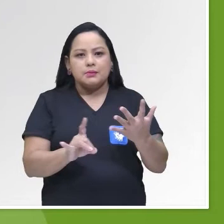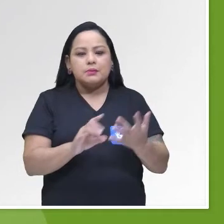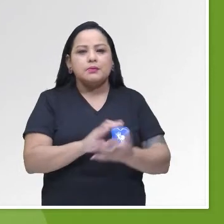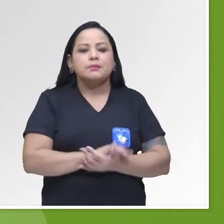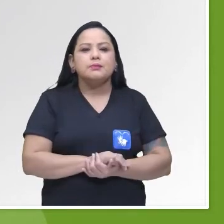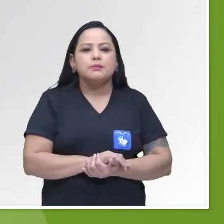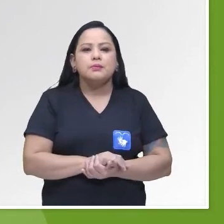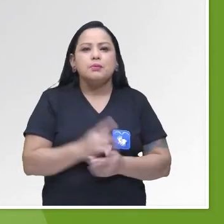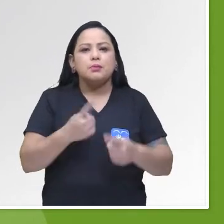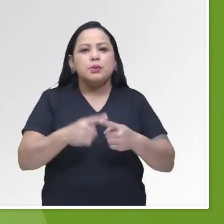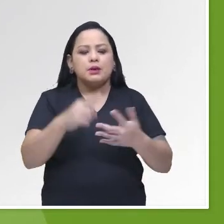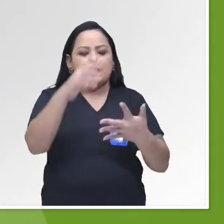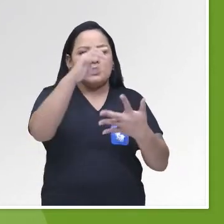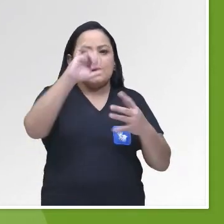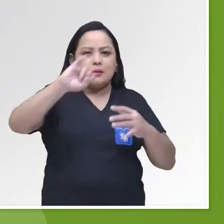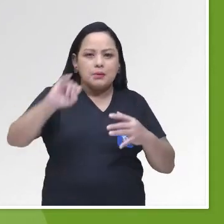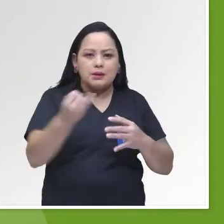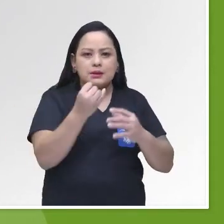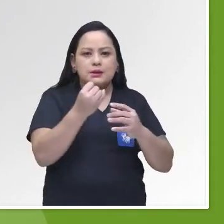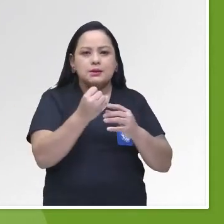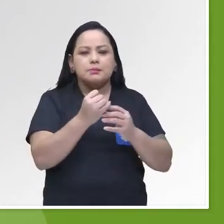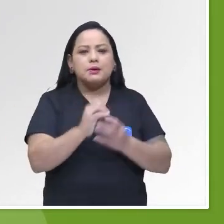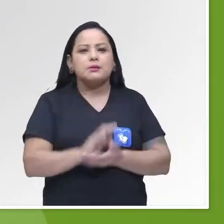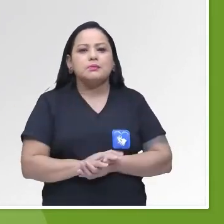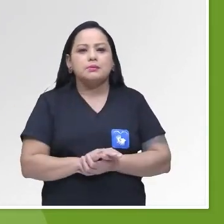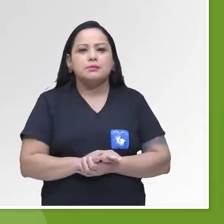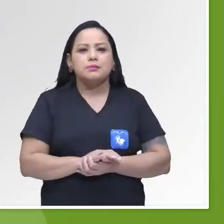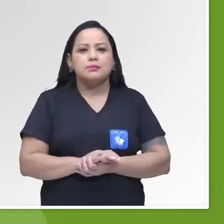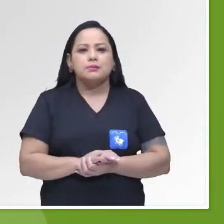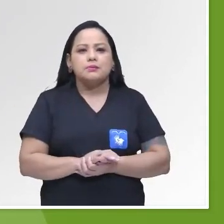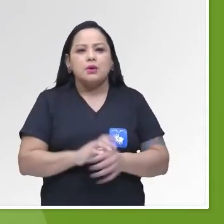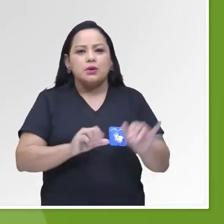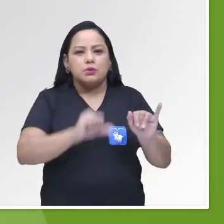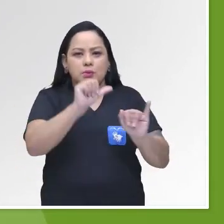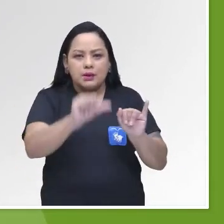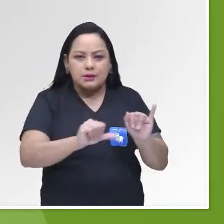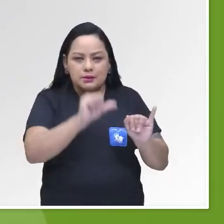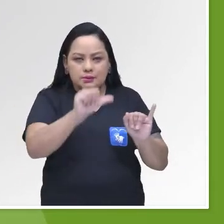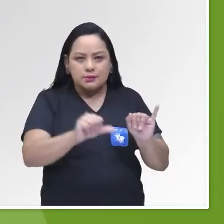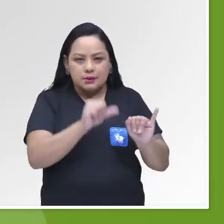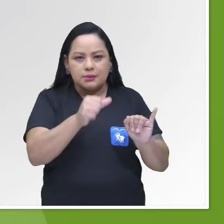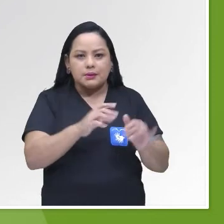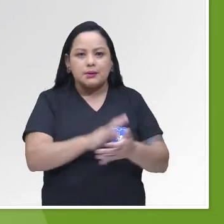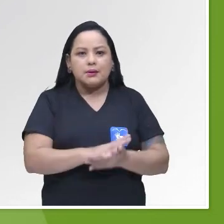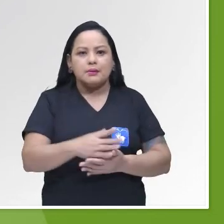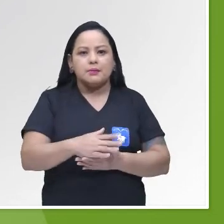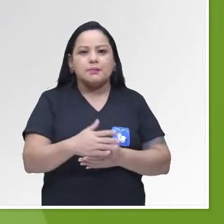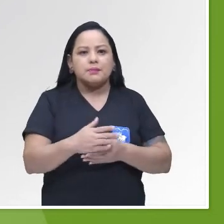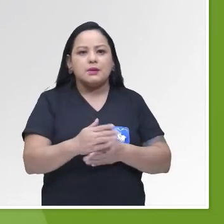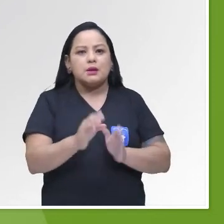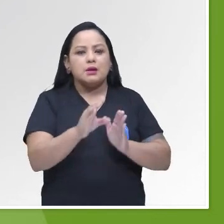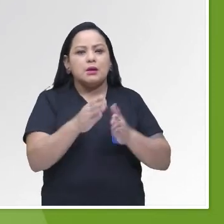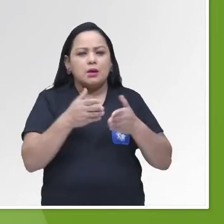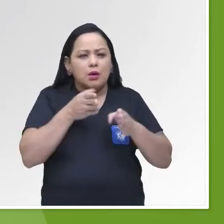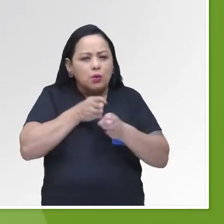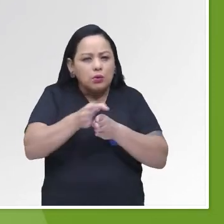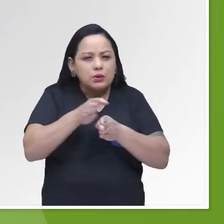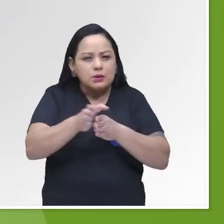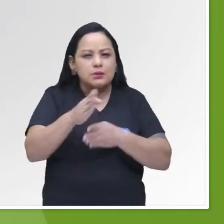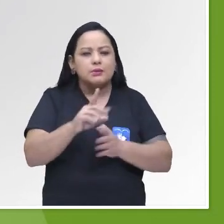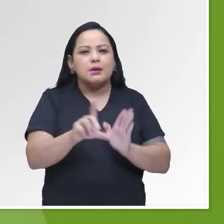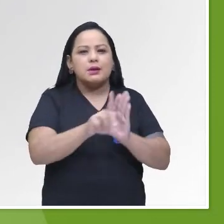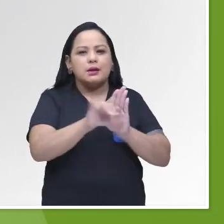que participam de uma reação química. O princípio norteador é a lei